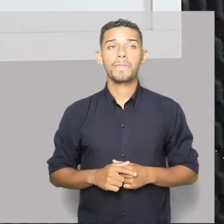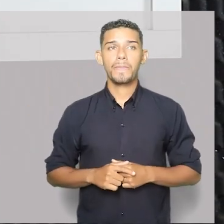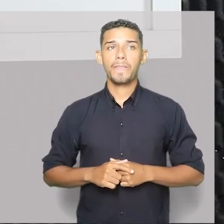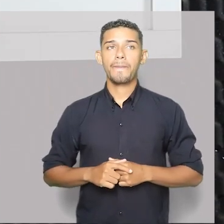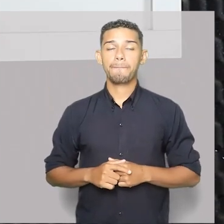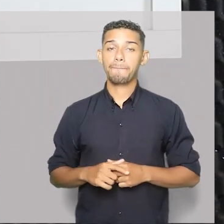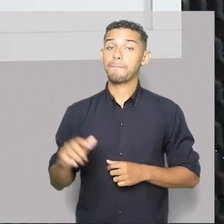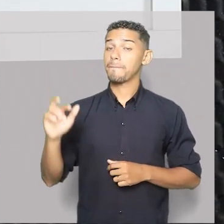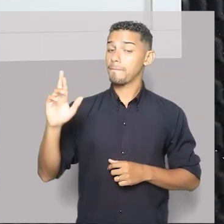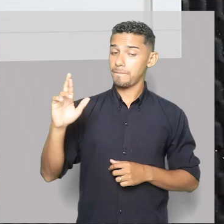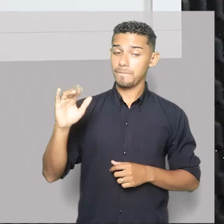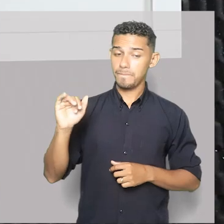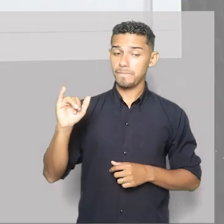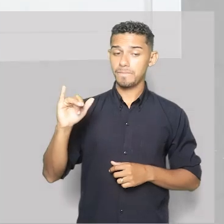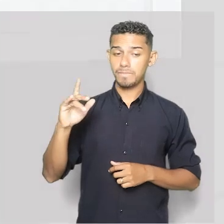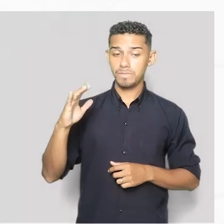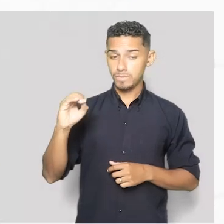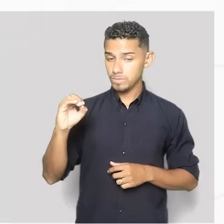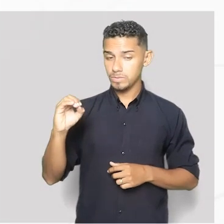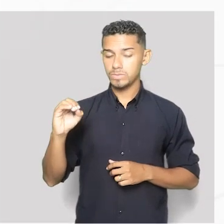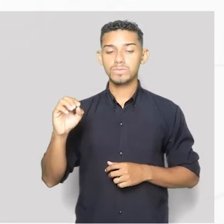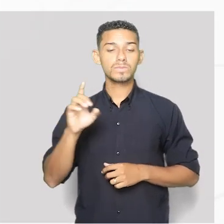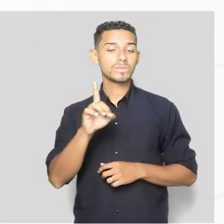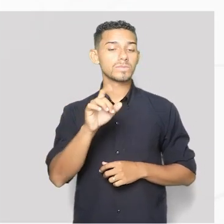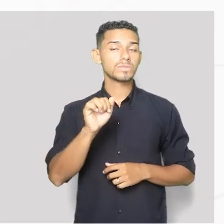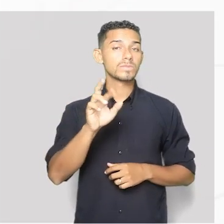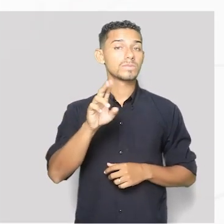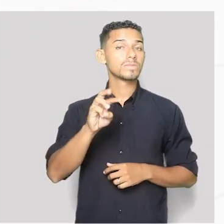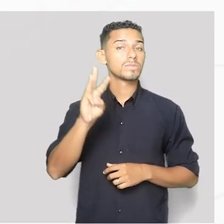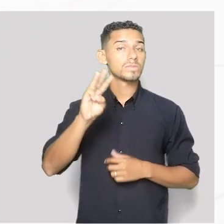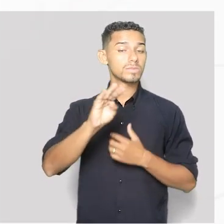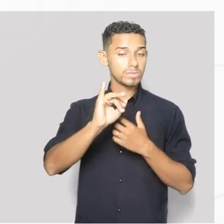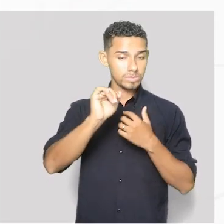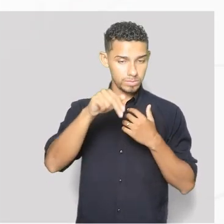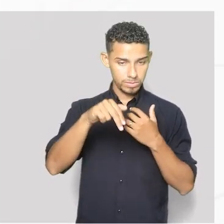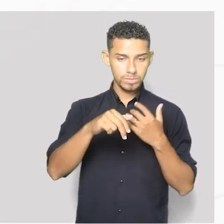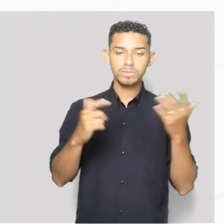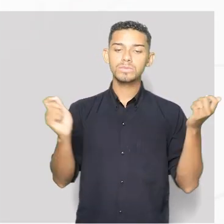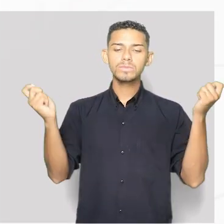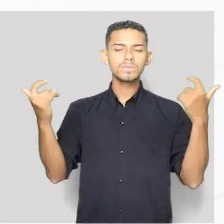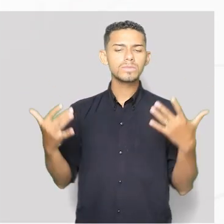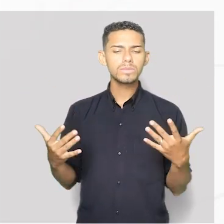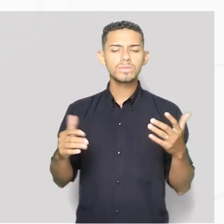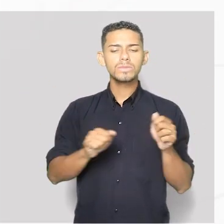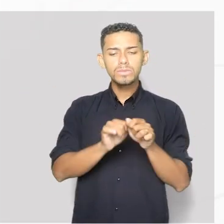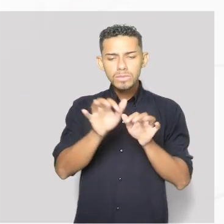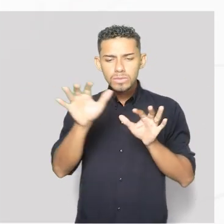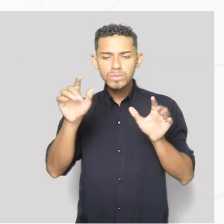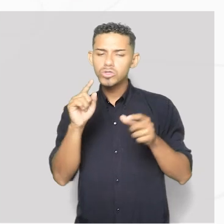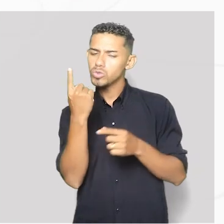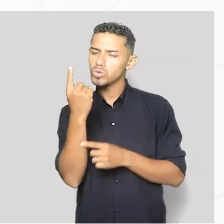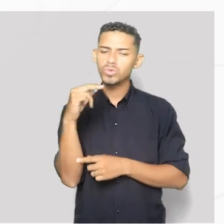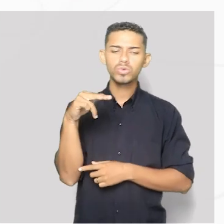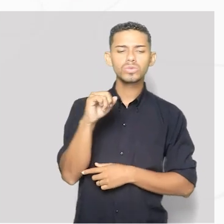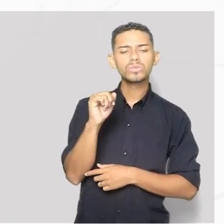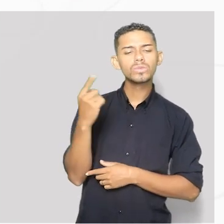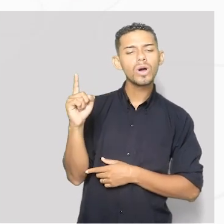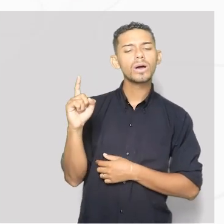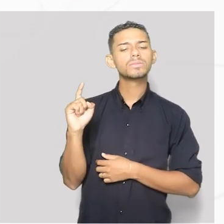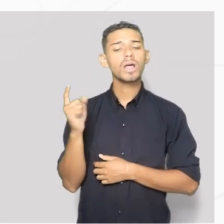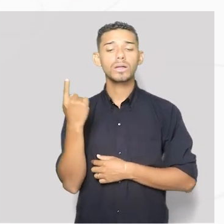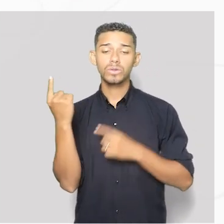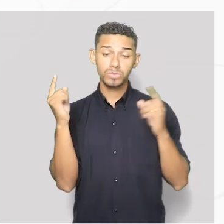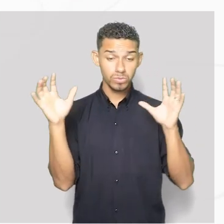No rabisco de Darwin, as bifurcações ou ramos surgem de um nó. Cada um